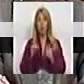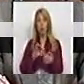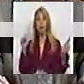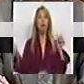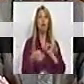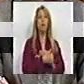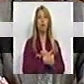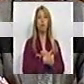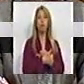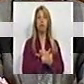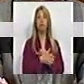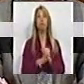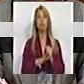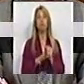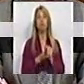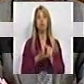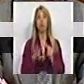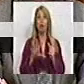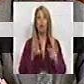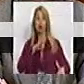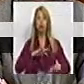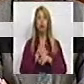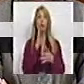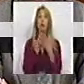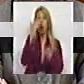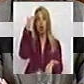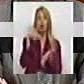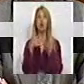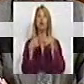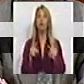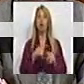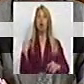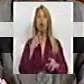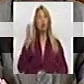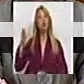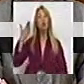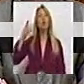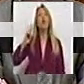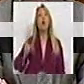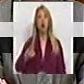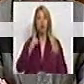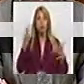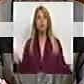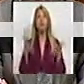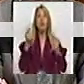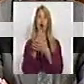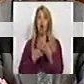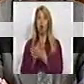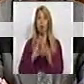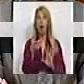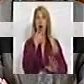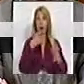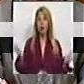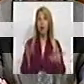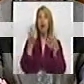página para podermos ter resultados diferentes. A nossa prioridade é o relançamento da economia, porque sem relançar a economia nós